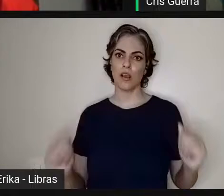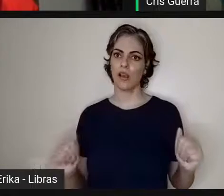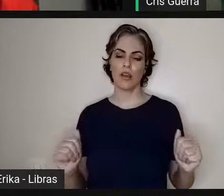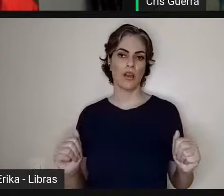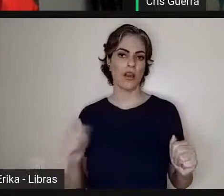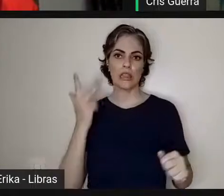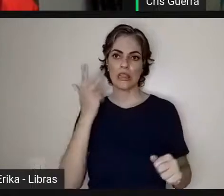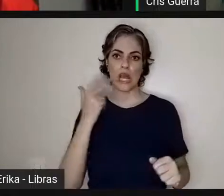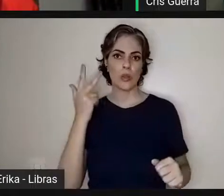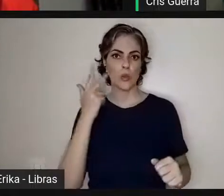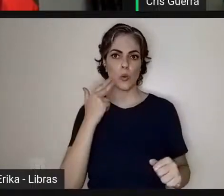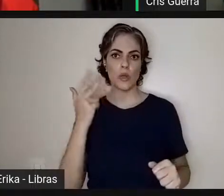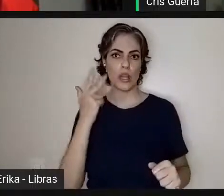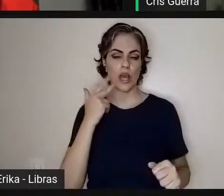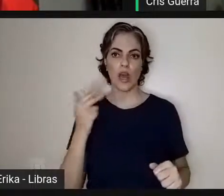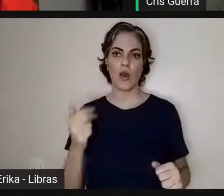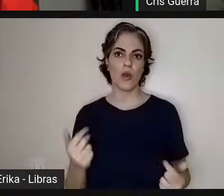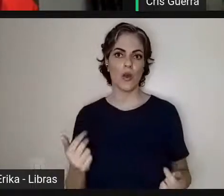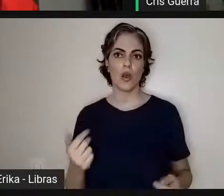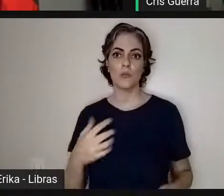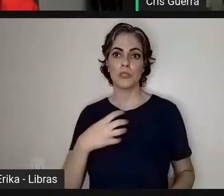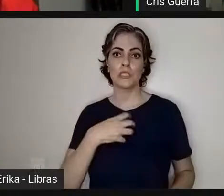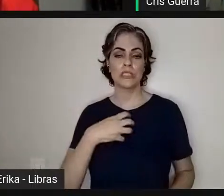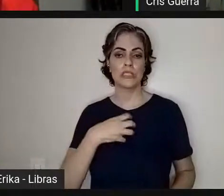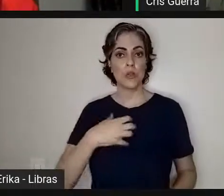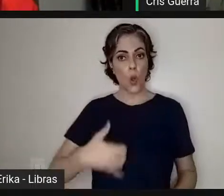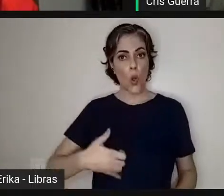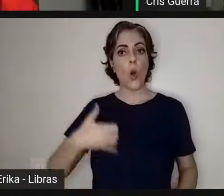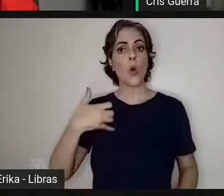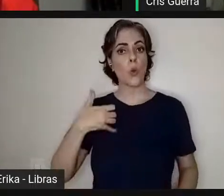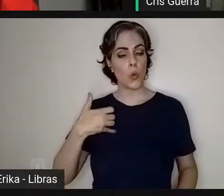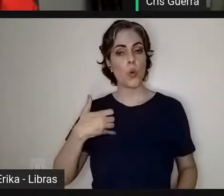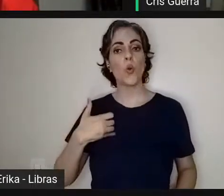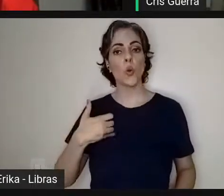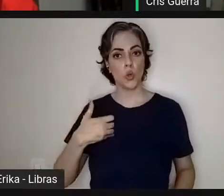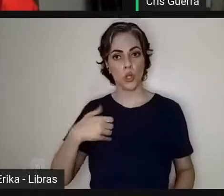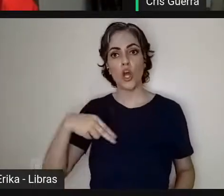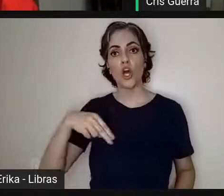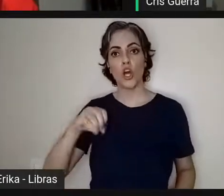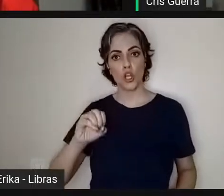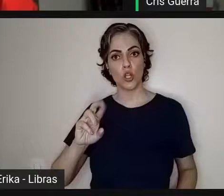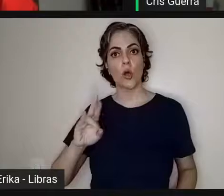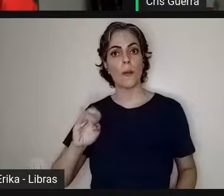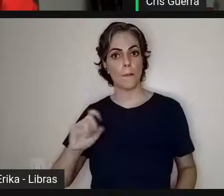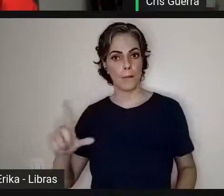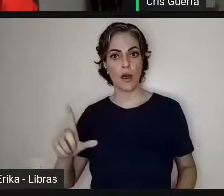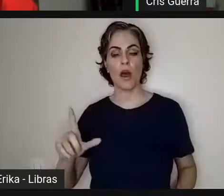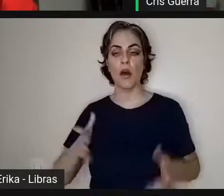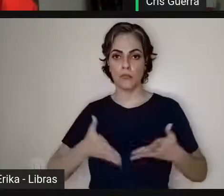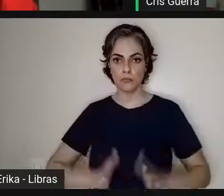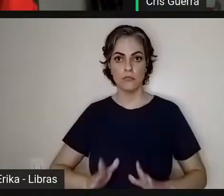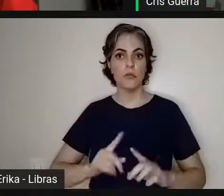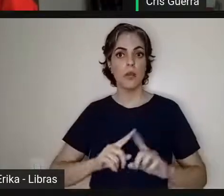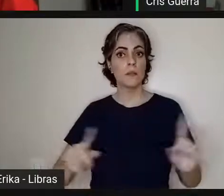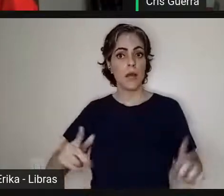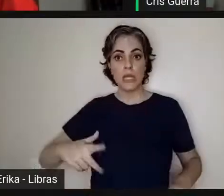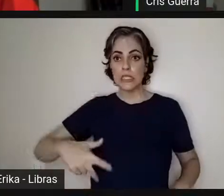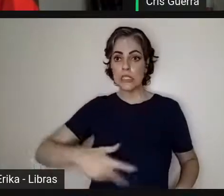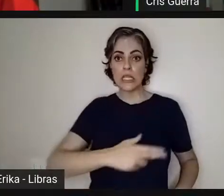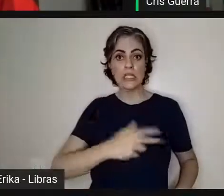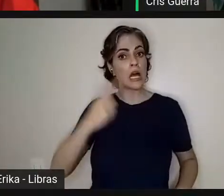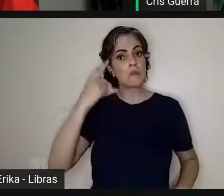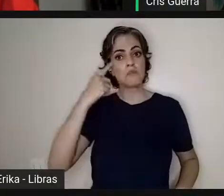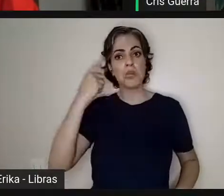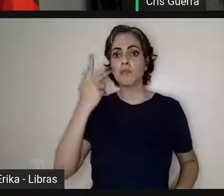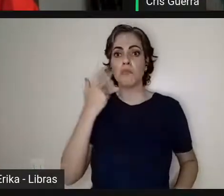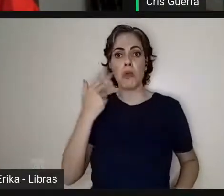tive parto normal e me sinto assim extremamente orgulhosa por isso. Se tivesse sido cesariana, eu ia ficar feliz na vida, porque eu até esperava que seria